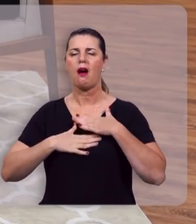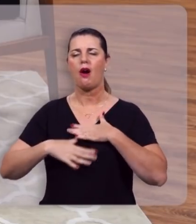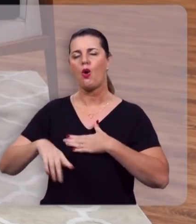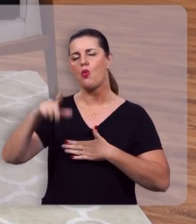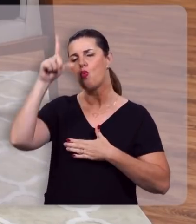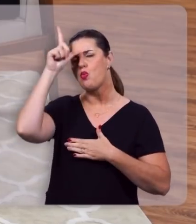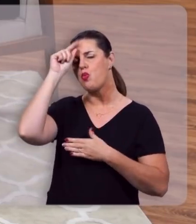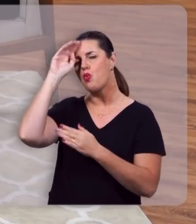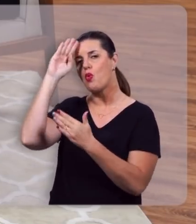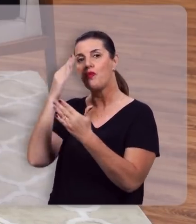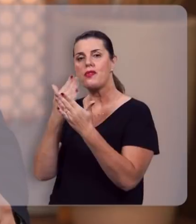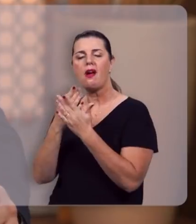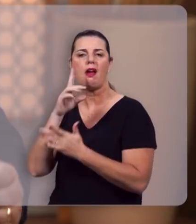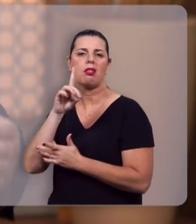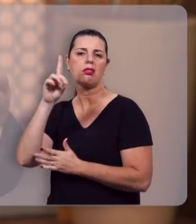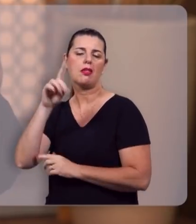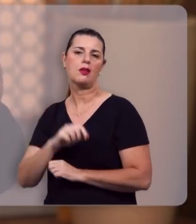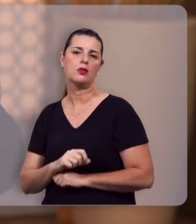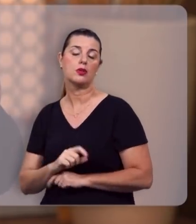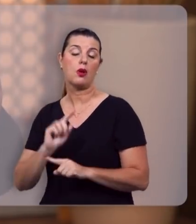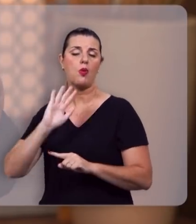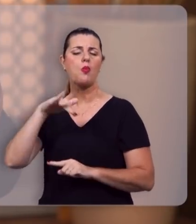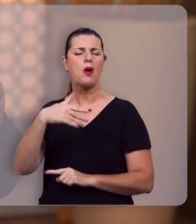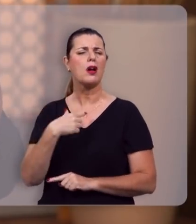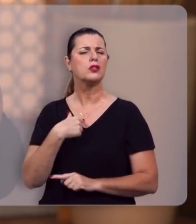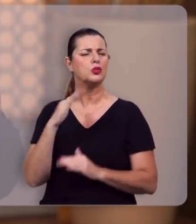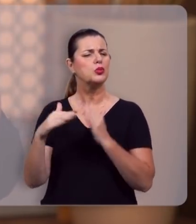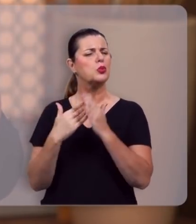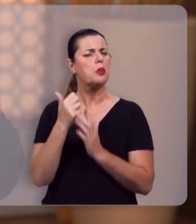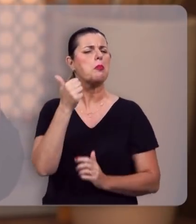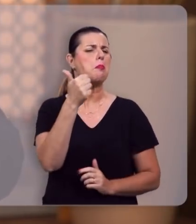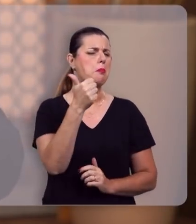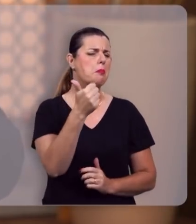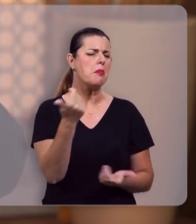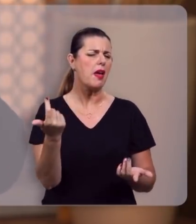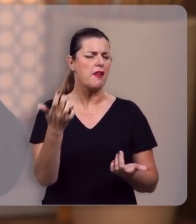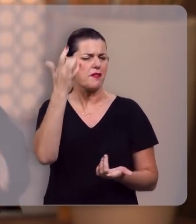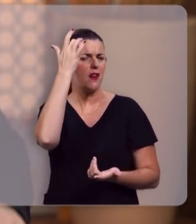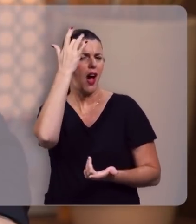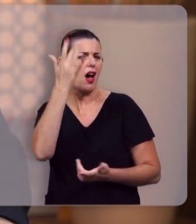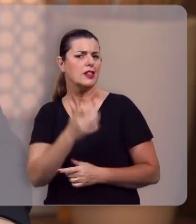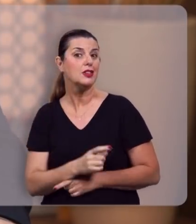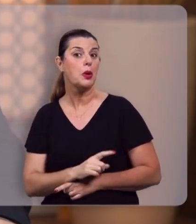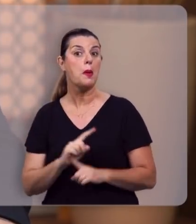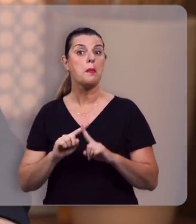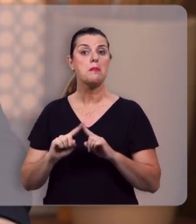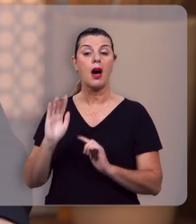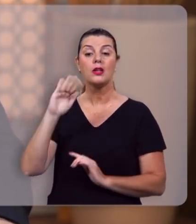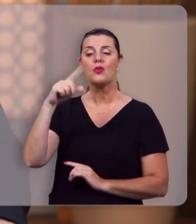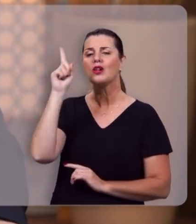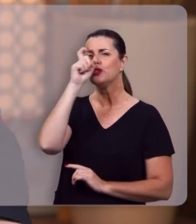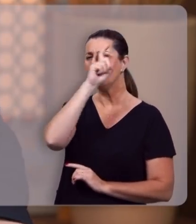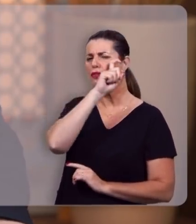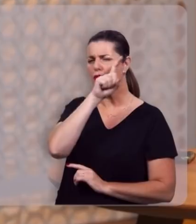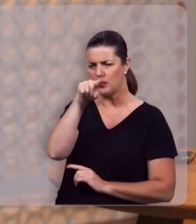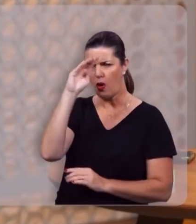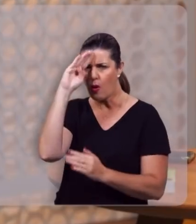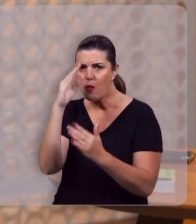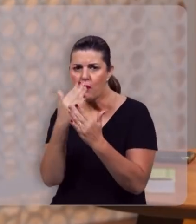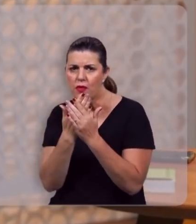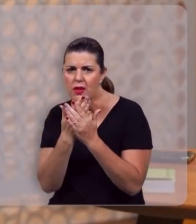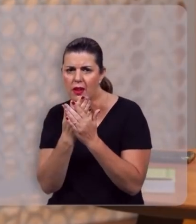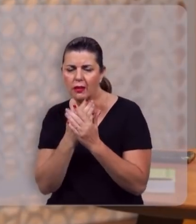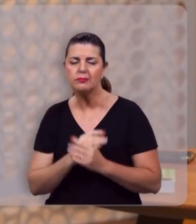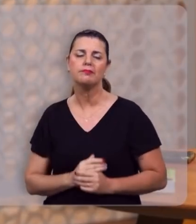e confiar em Deus. Porque quando tudo vai bem é fácil, não é verdade? Mas no momento da dificuldade, você confia em Deus?